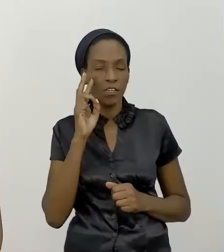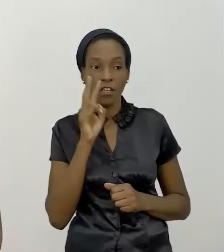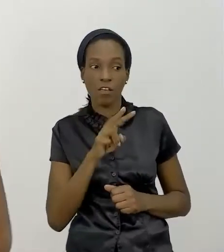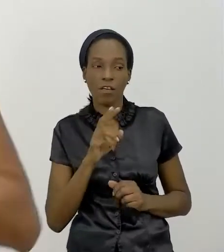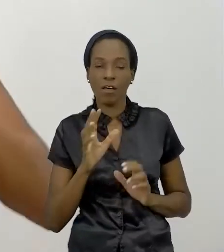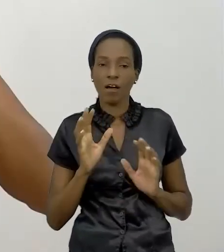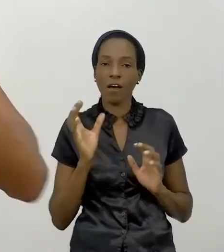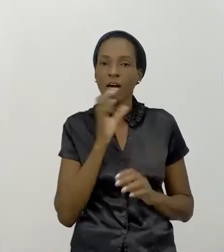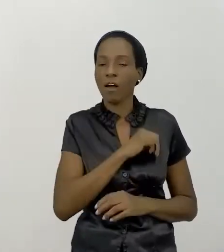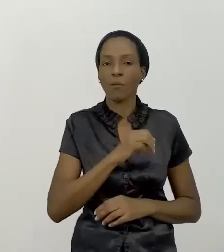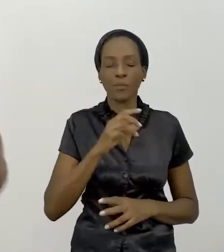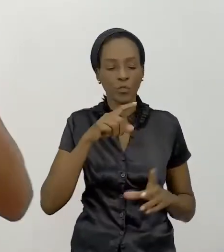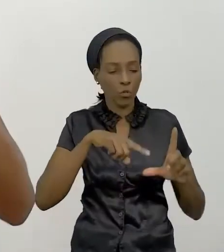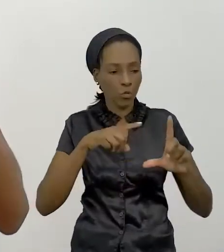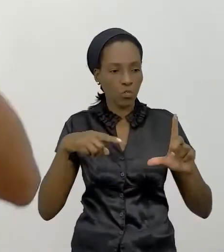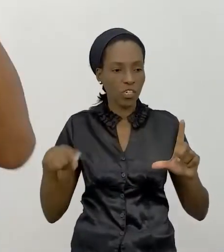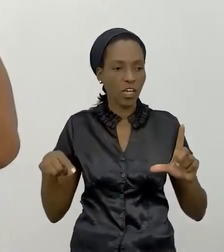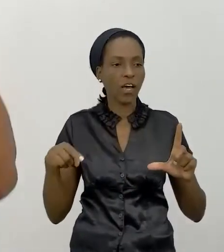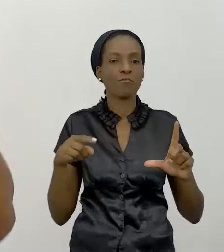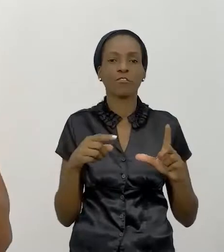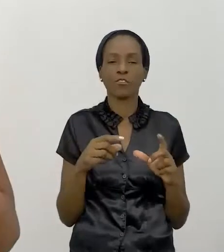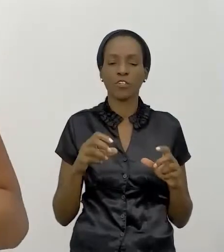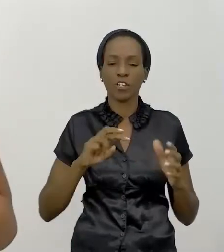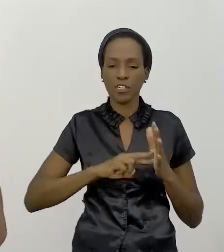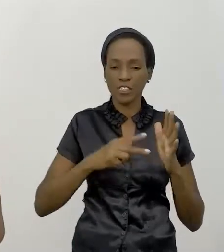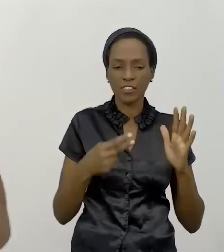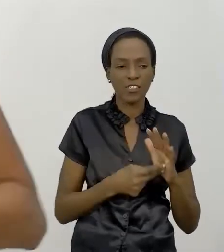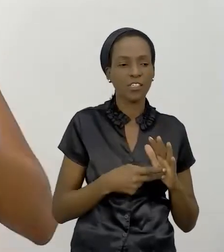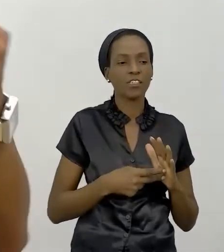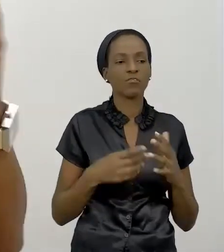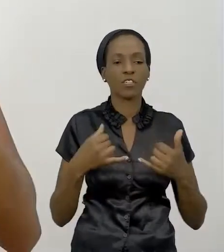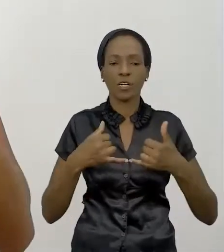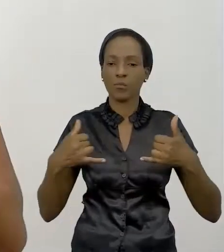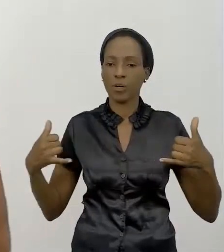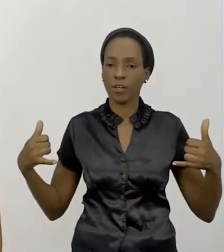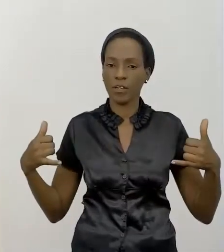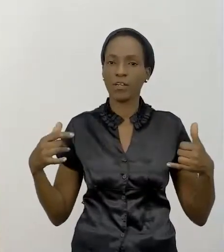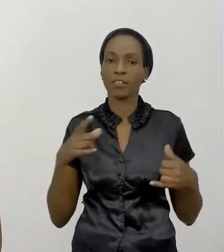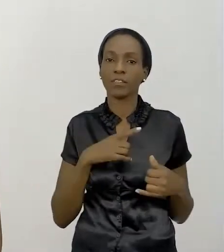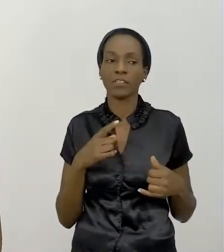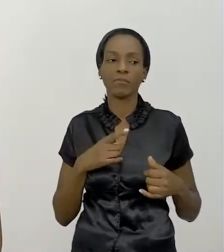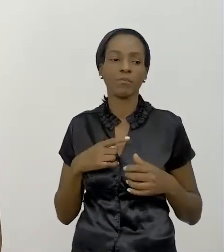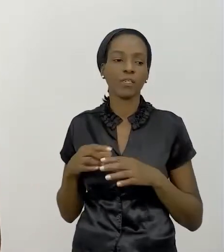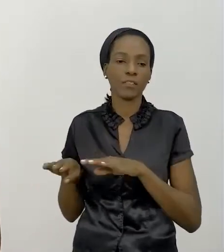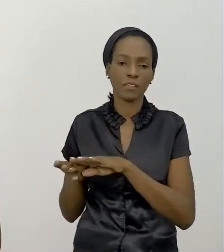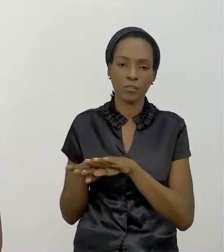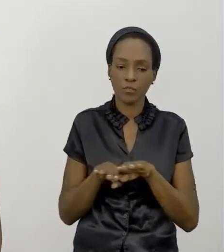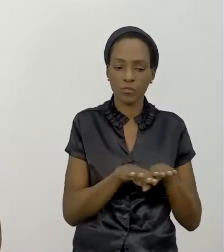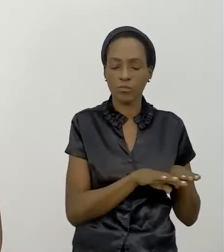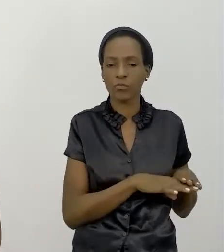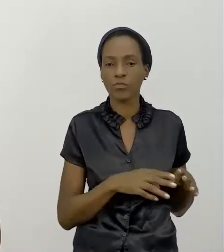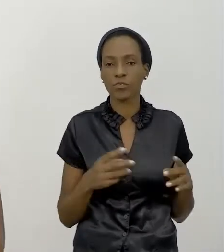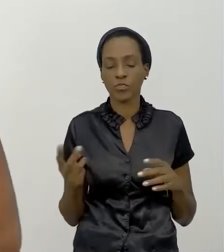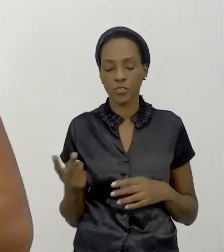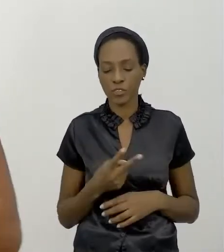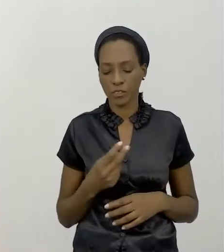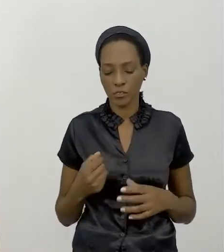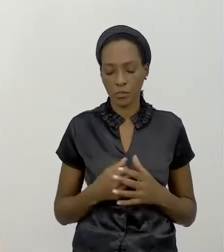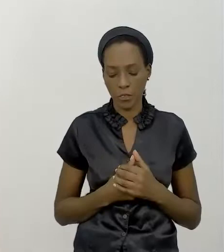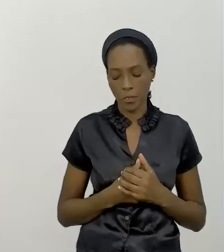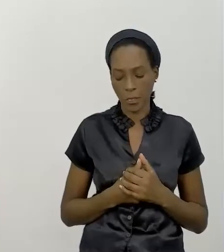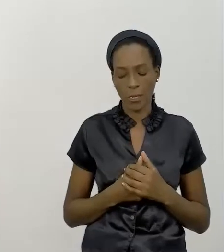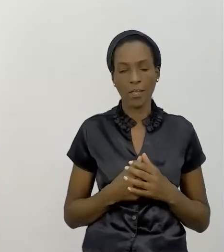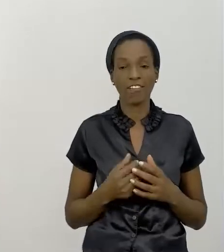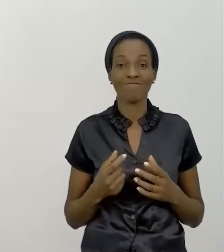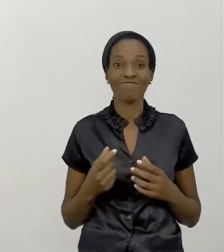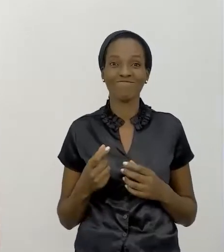um gráfico que significa uma reta e que existe provavelmente um padrão entre essas duas grandezas, tá bom? Então, isso